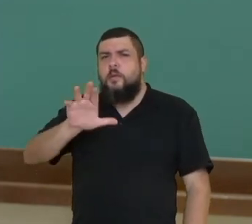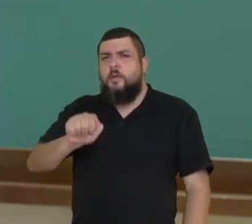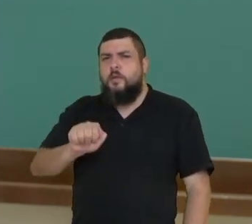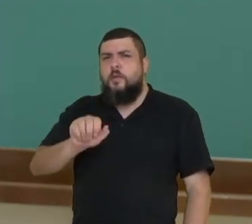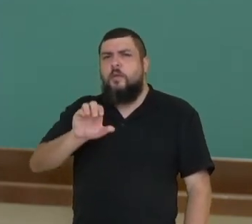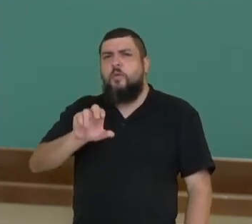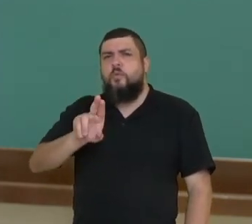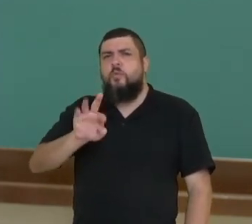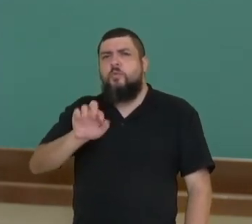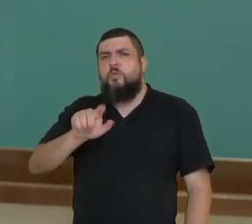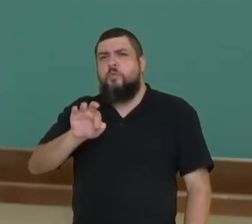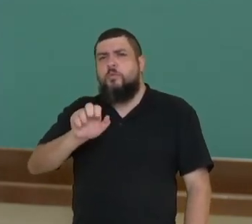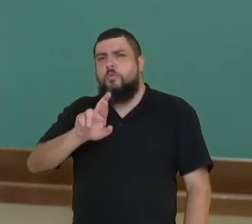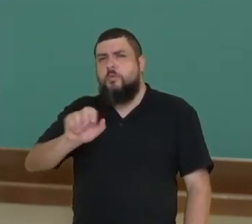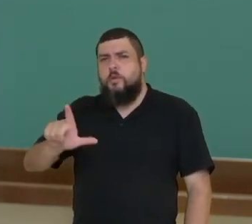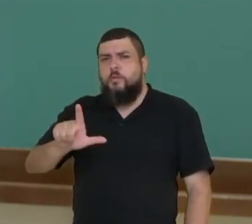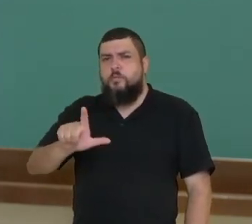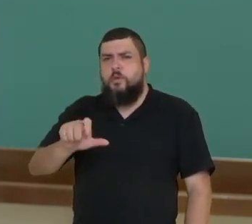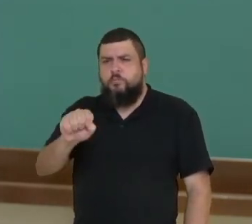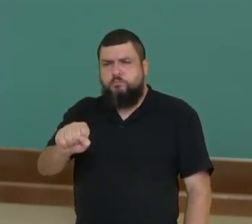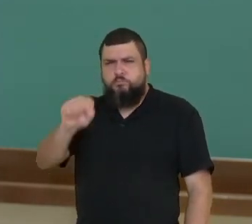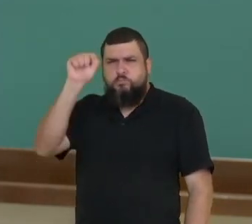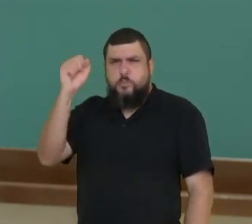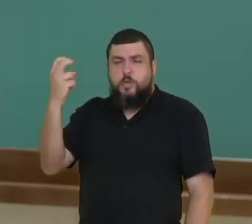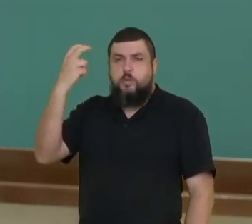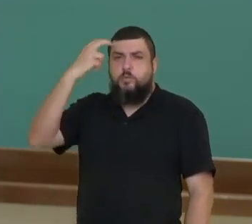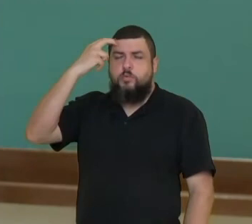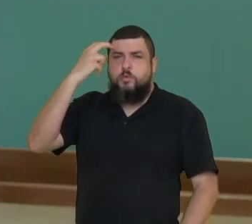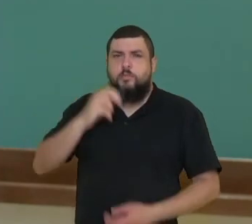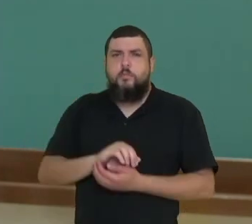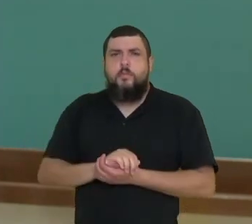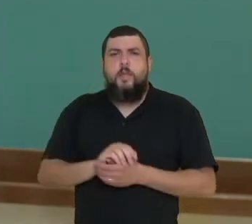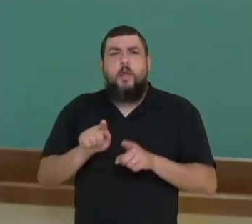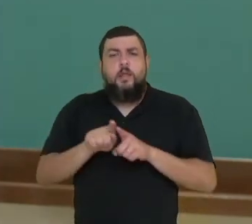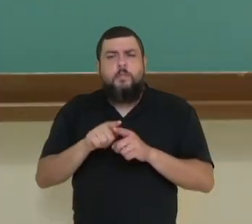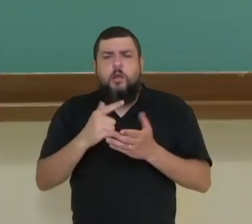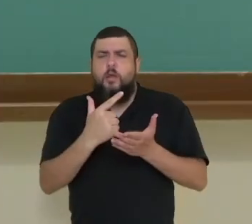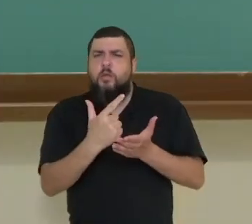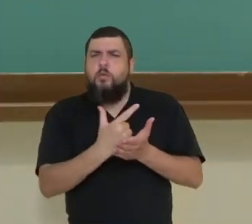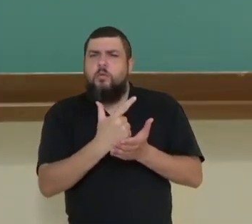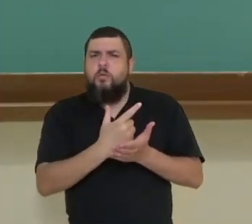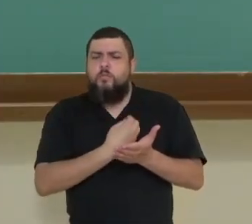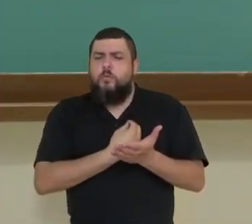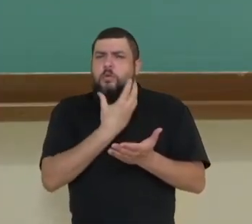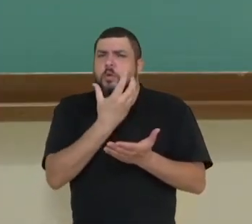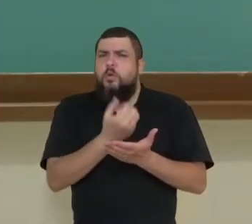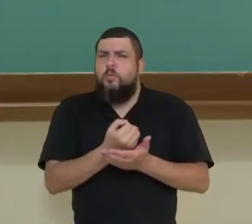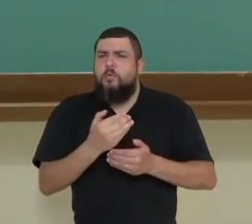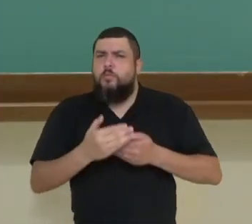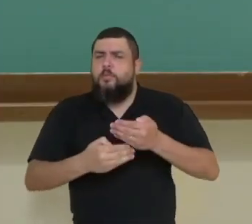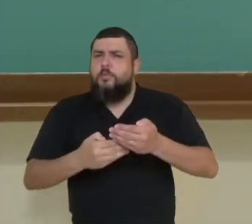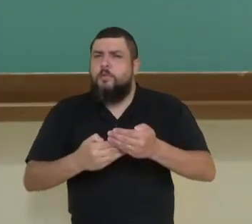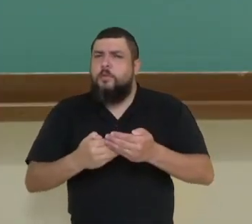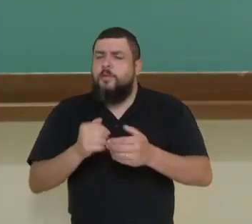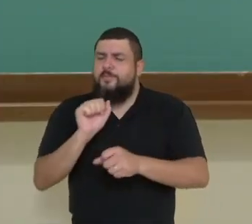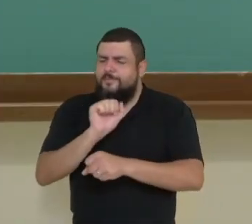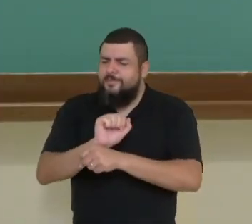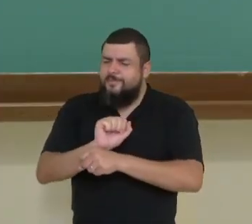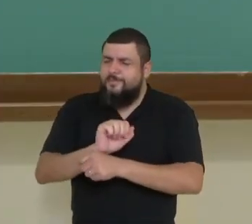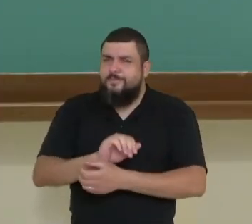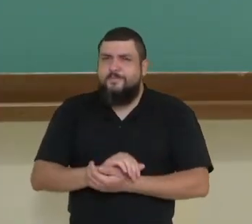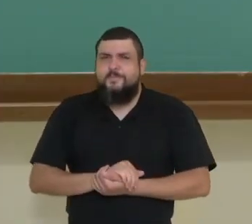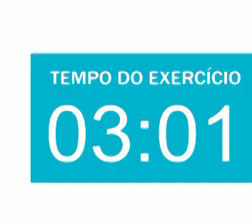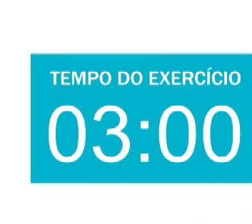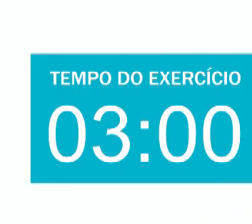mais, o que é possível dizer sobre sua obra a partir dessa biografia? Faz aí que eu te aguardo